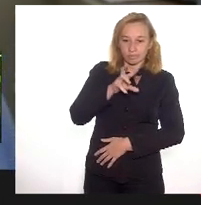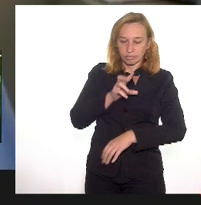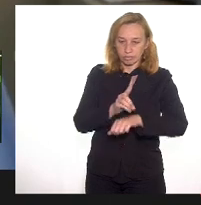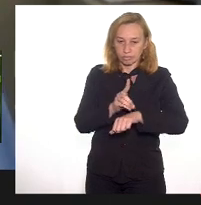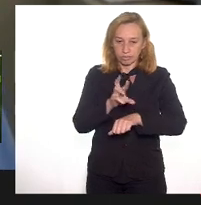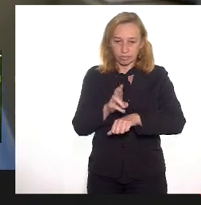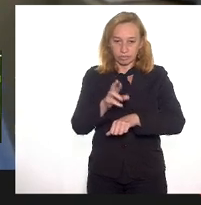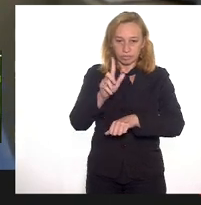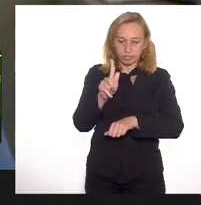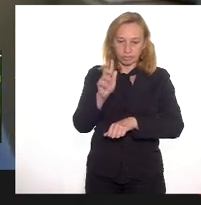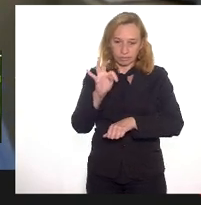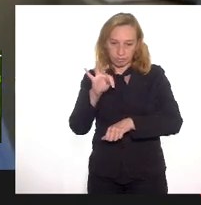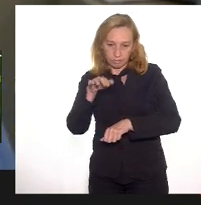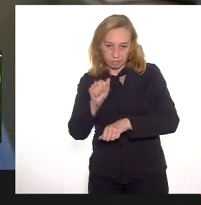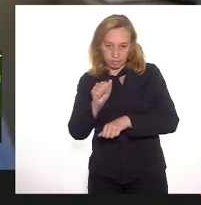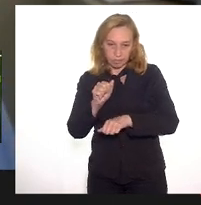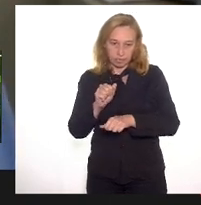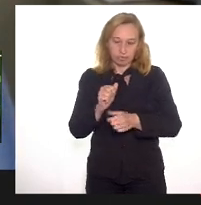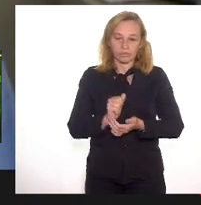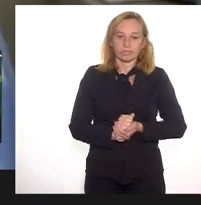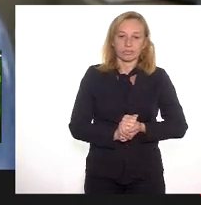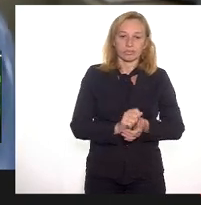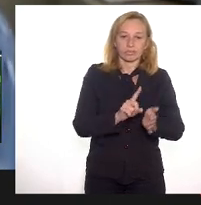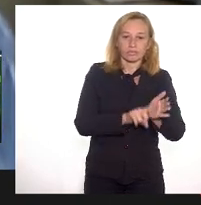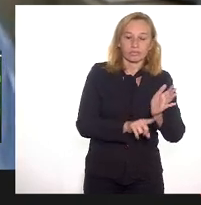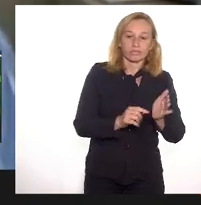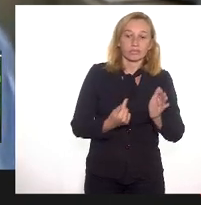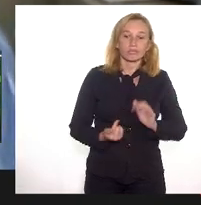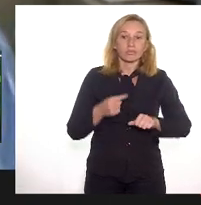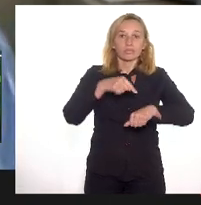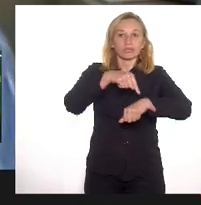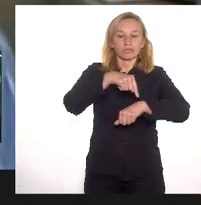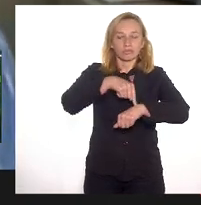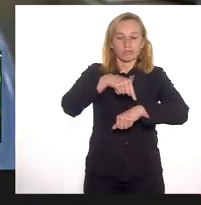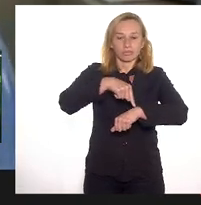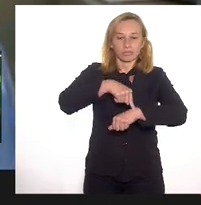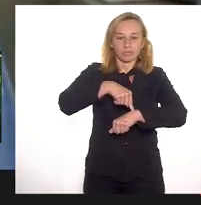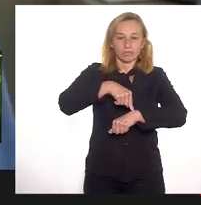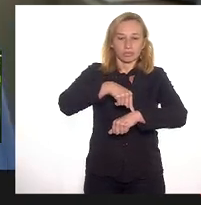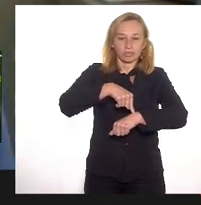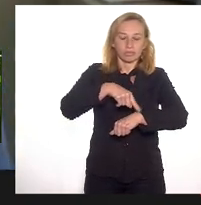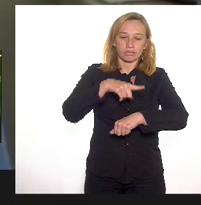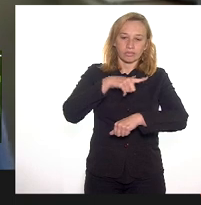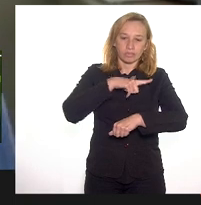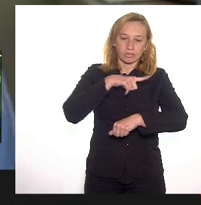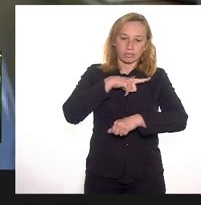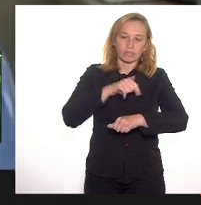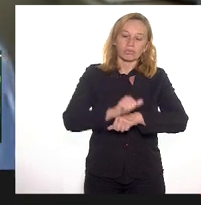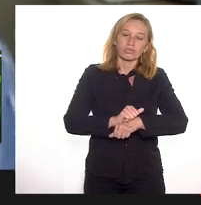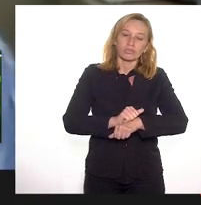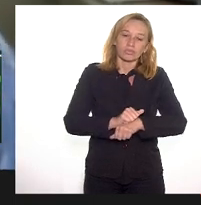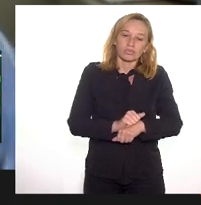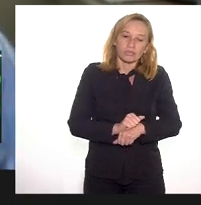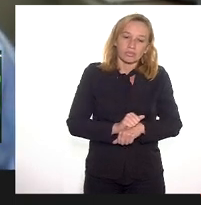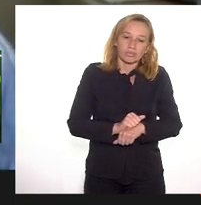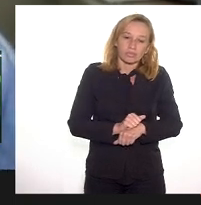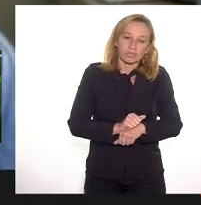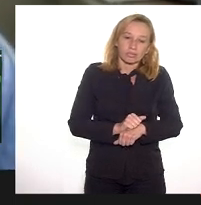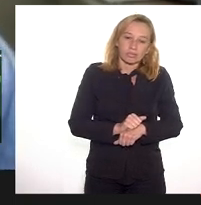é abatida no momento que lhe aprouver, isto é, que aprouver